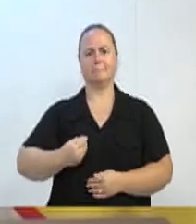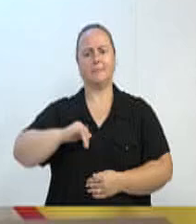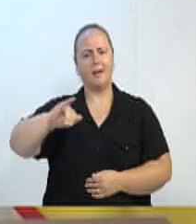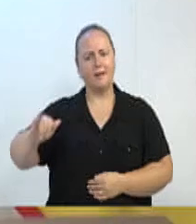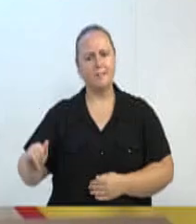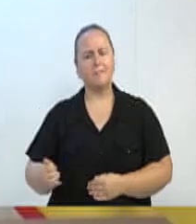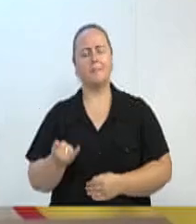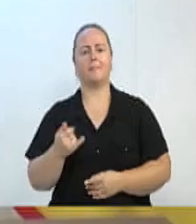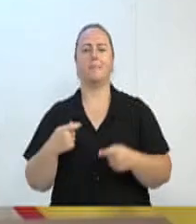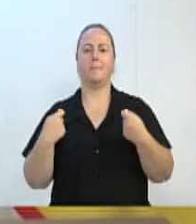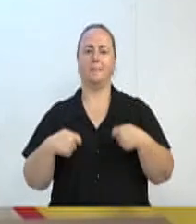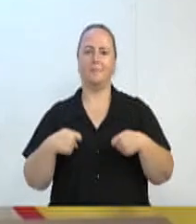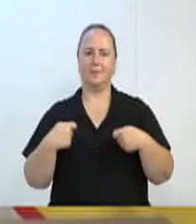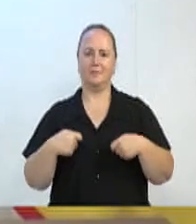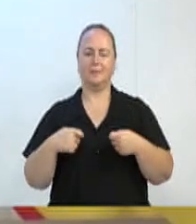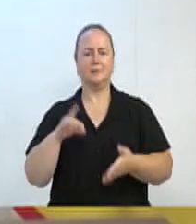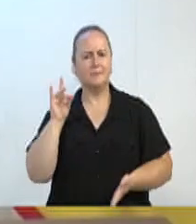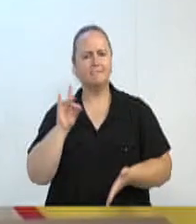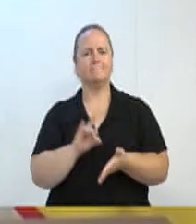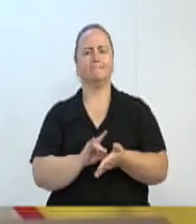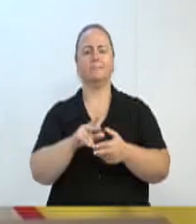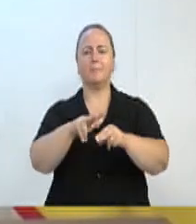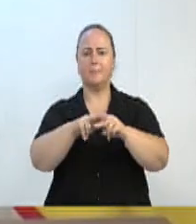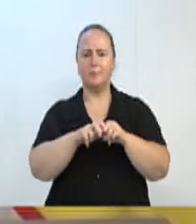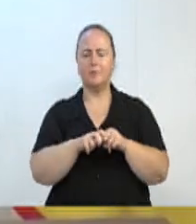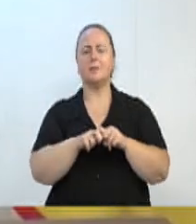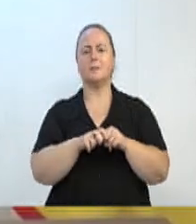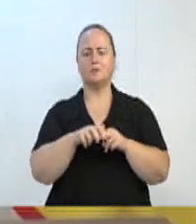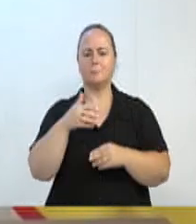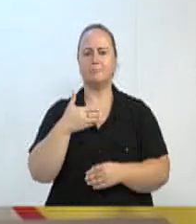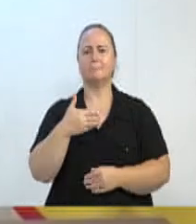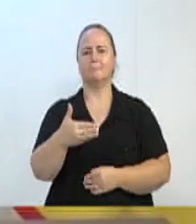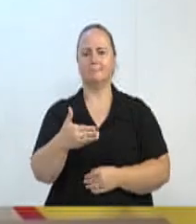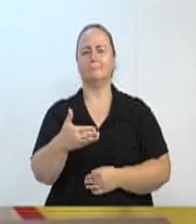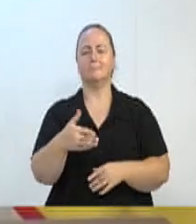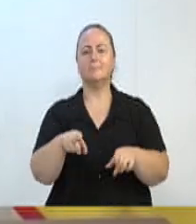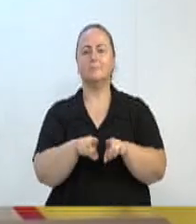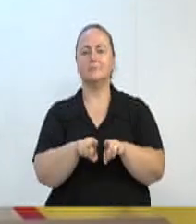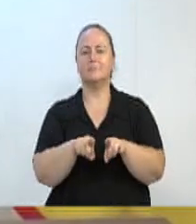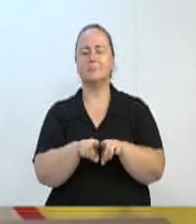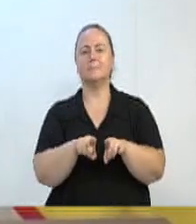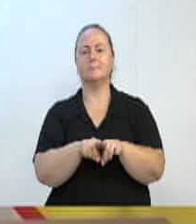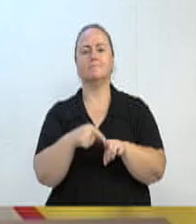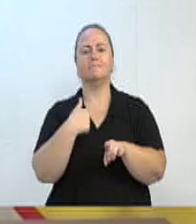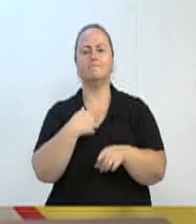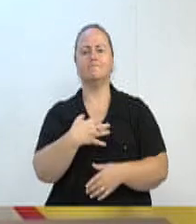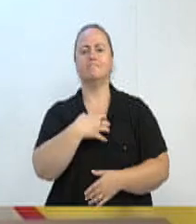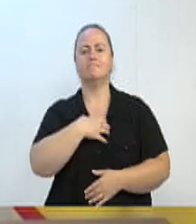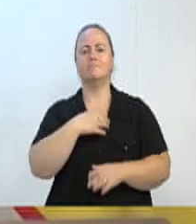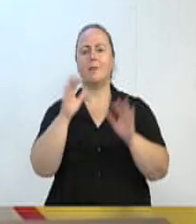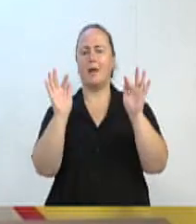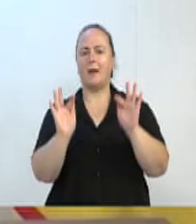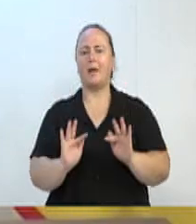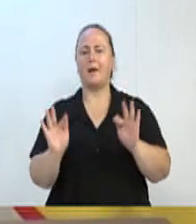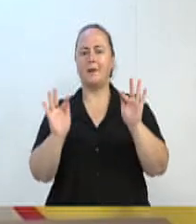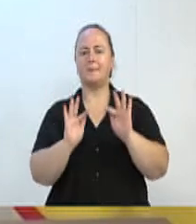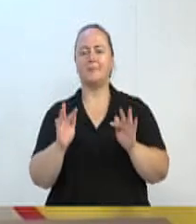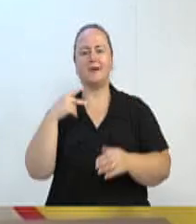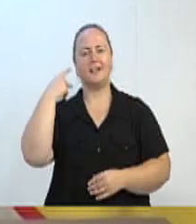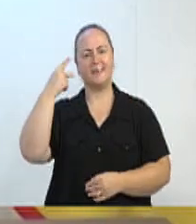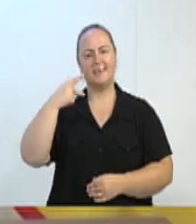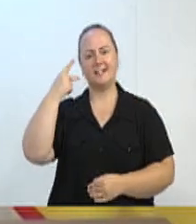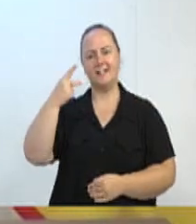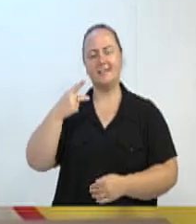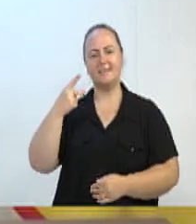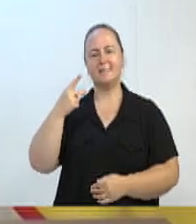aproveitar e focar naquilo que verdadeiramente interessa Então queria fazer essa registro dessa forma também fico muito feliz até um representante aqui dos vereadores